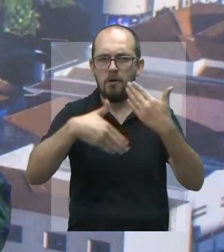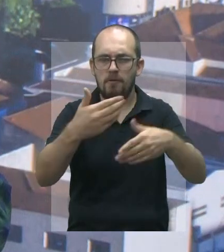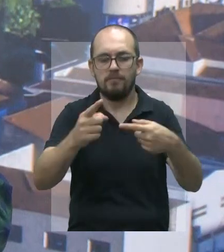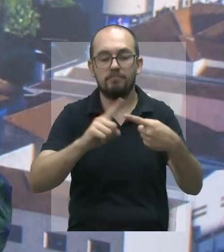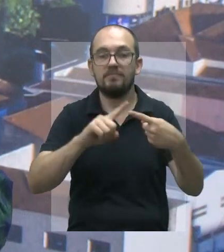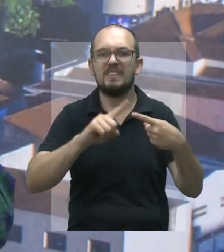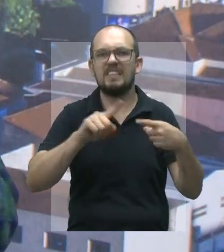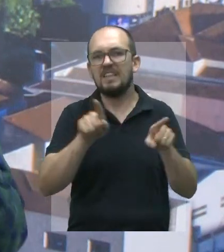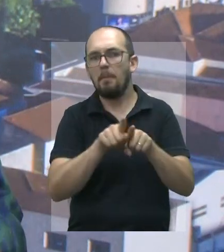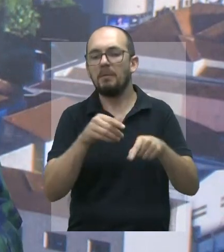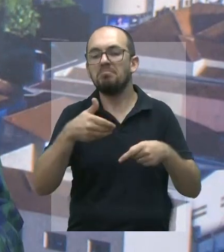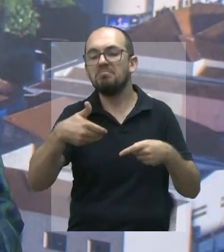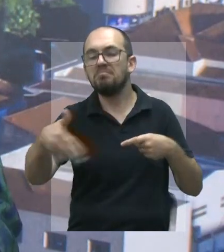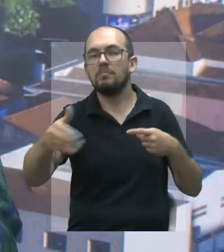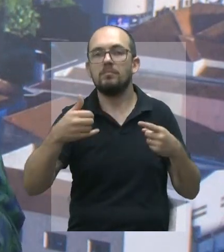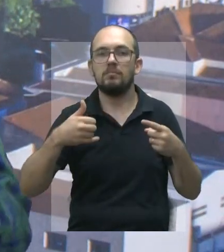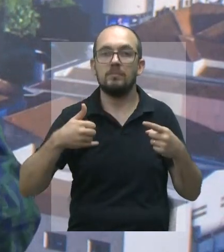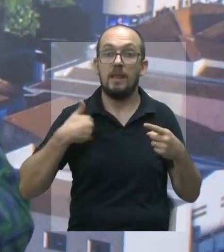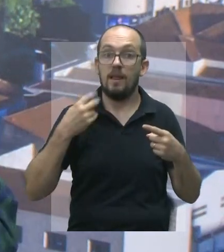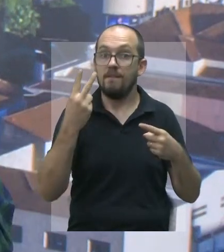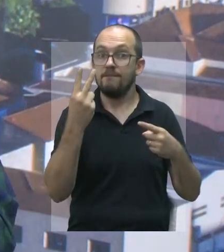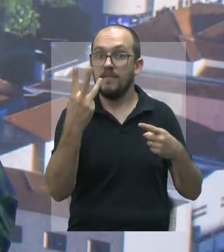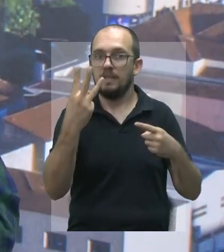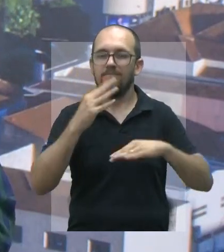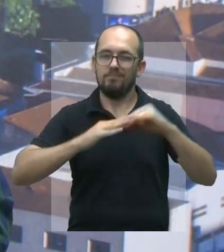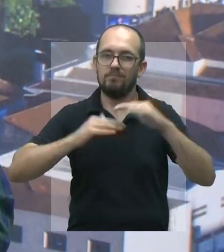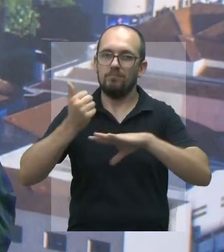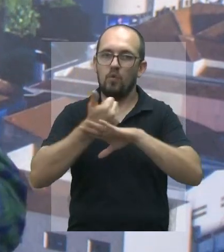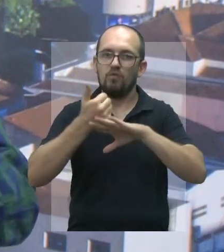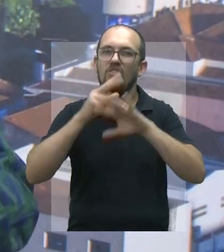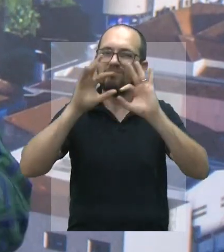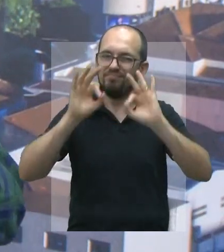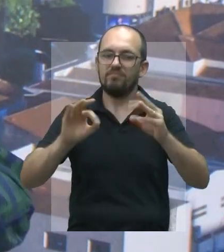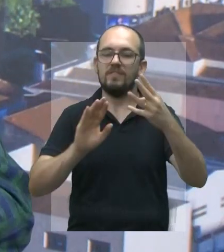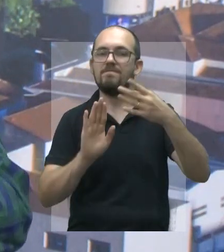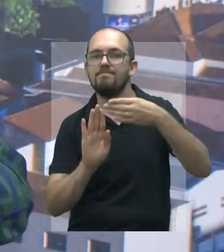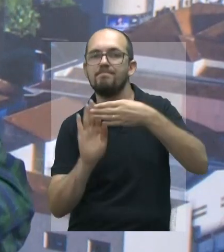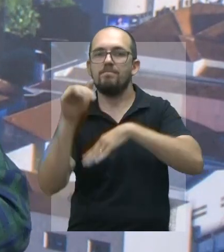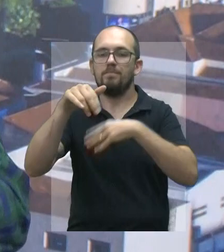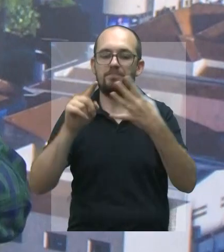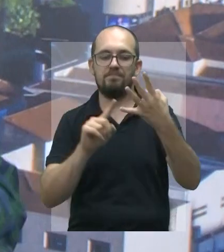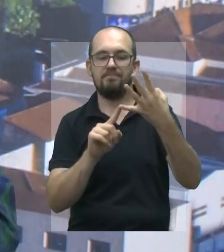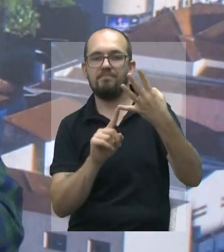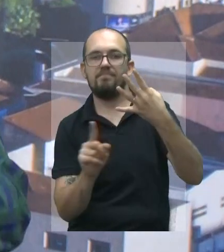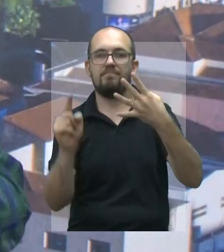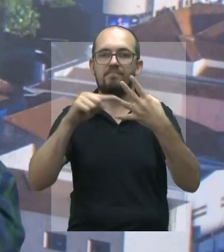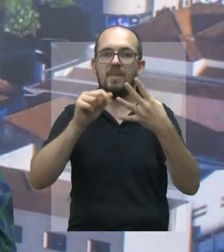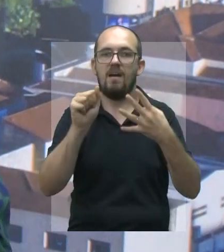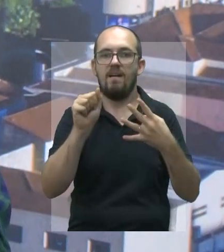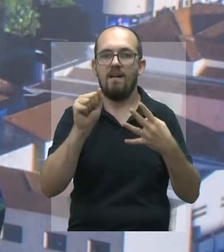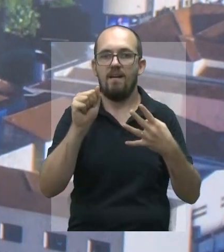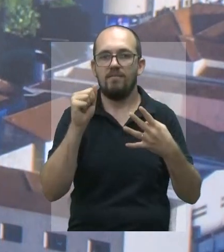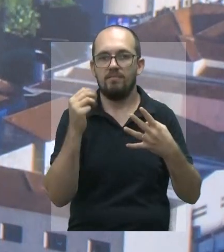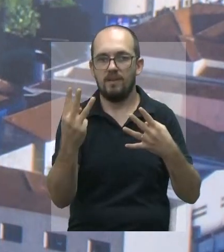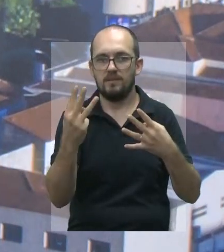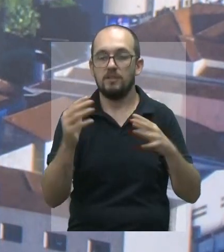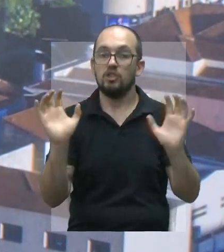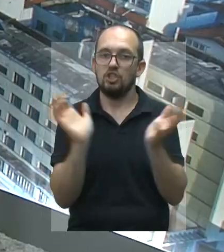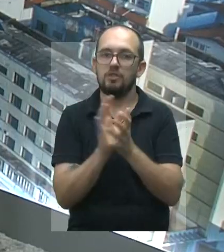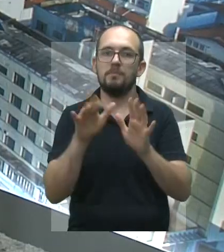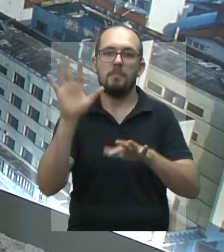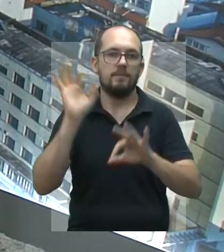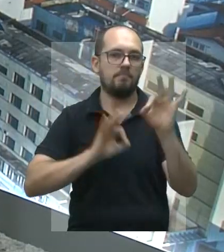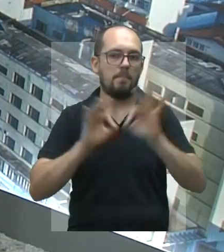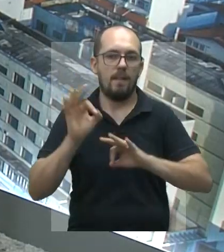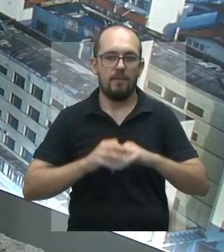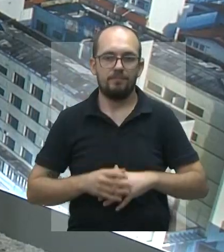certeza, o Sub-23 do 15 vai conquistar o acesso já com um time, um elenco mais rodado e mais preparado, Ângelo. É isso